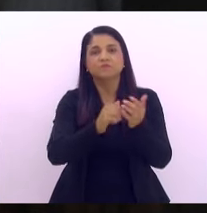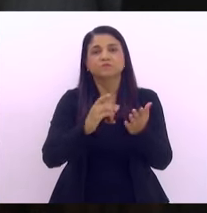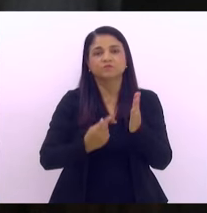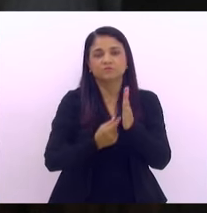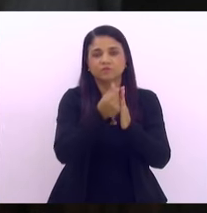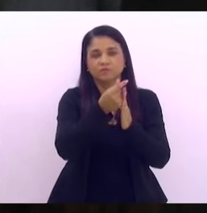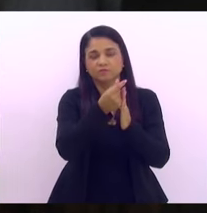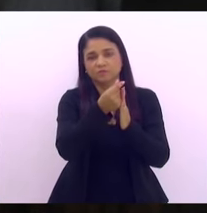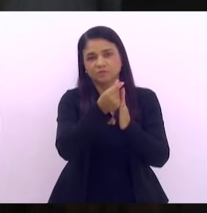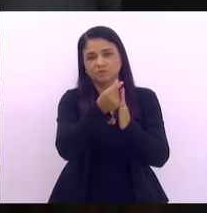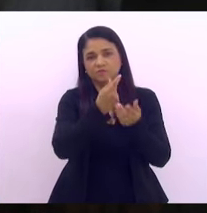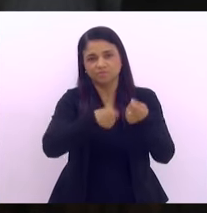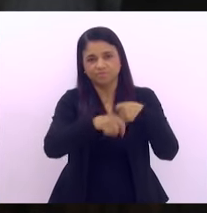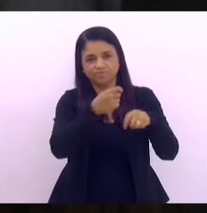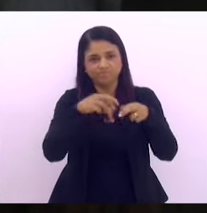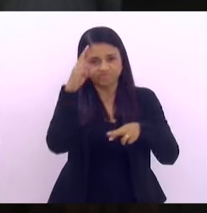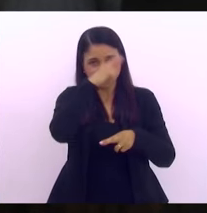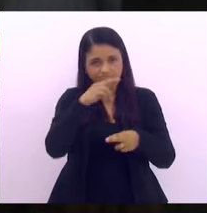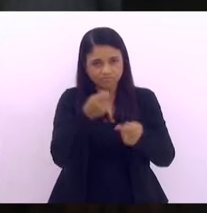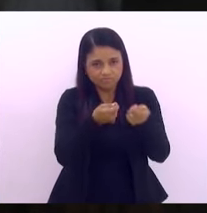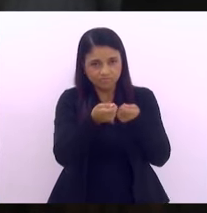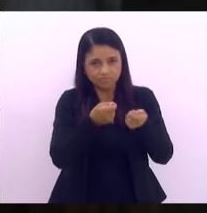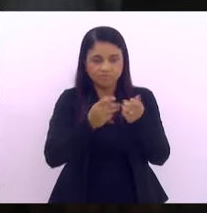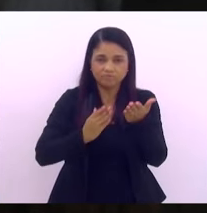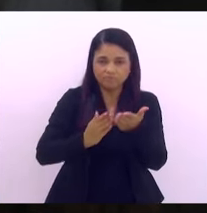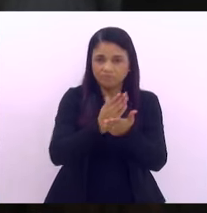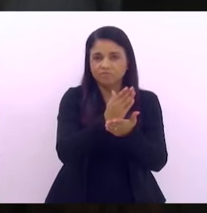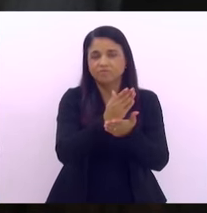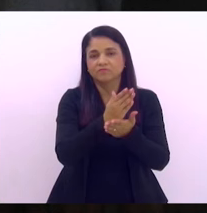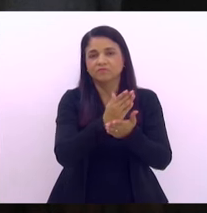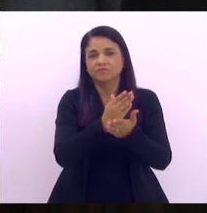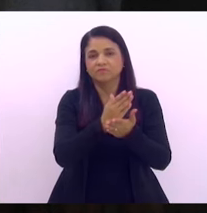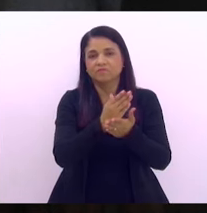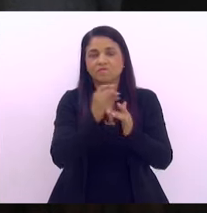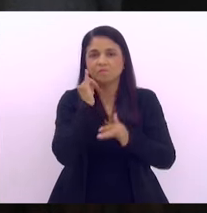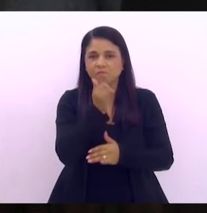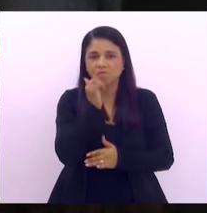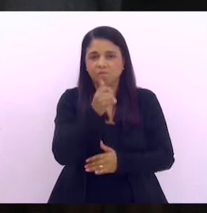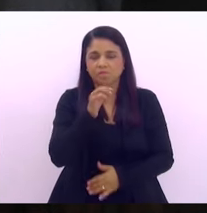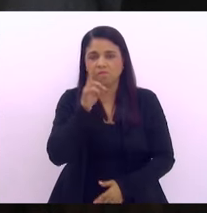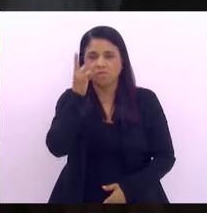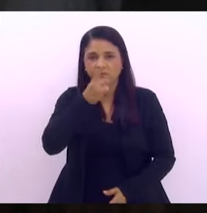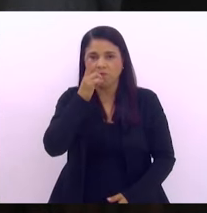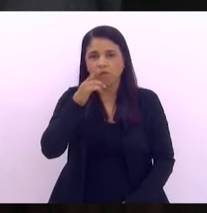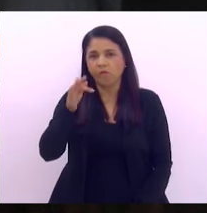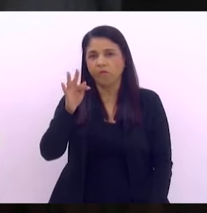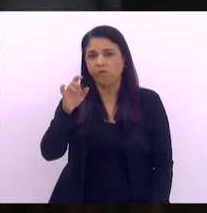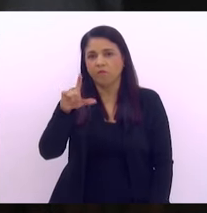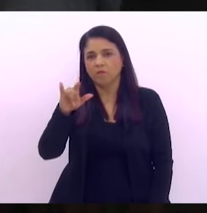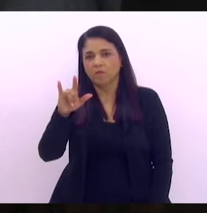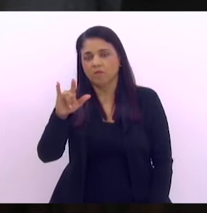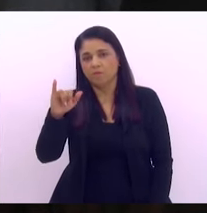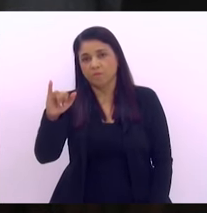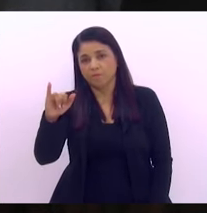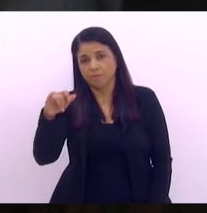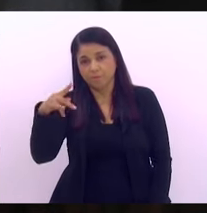Orçamento, Finanças, Fiscalização Financeira e Controle, favorável. Relatores, deputados Felipinho Raves,